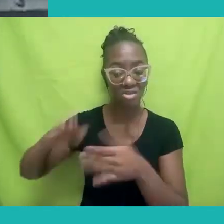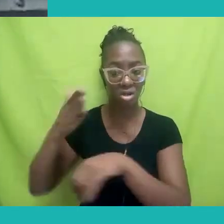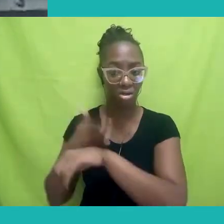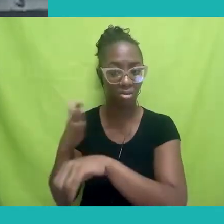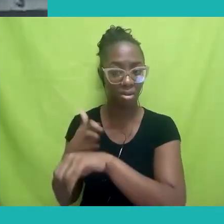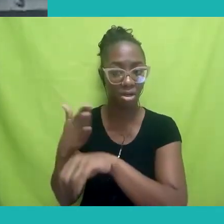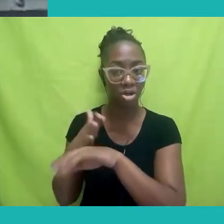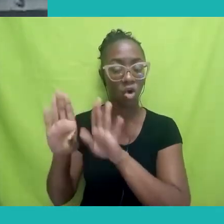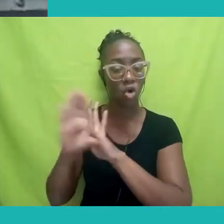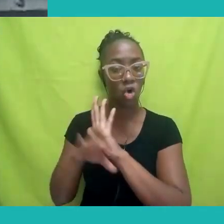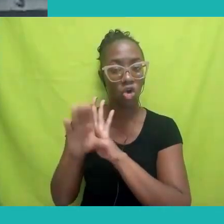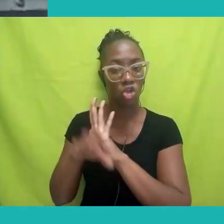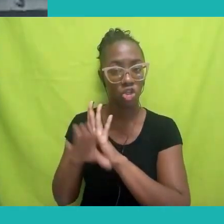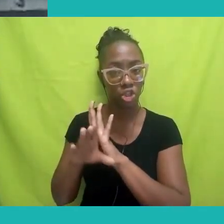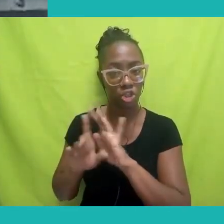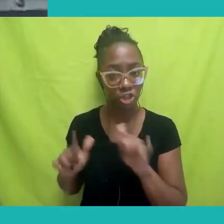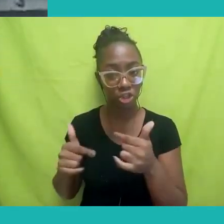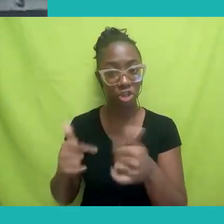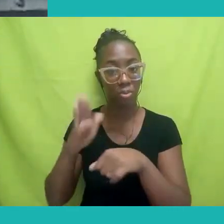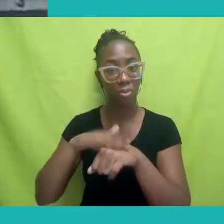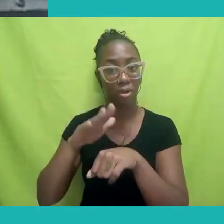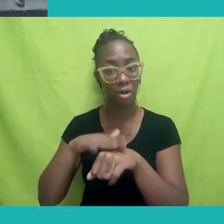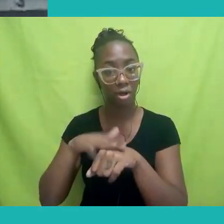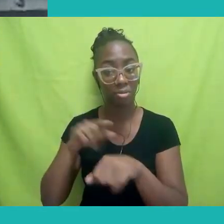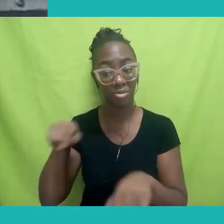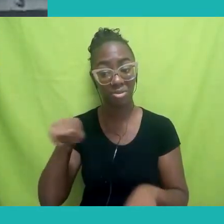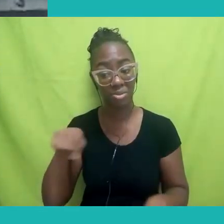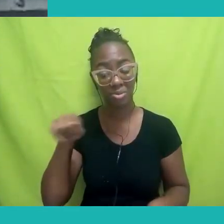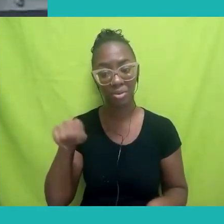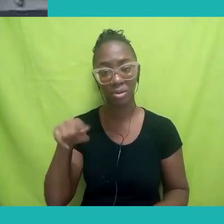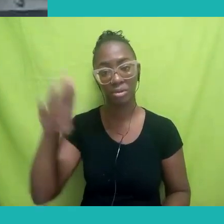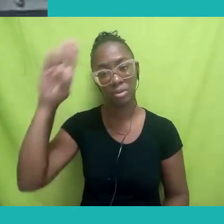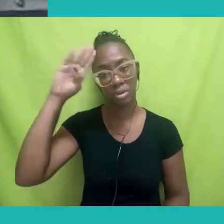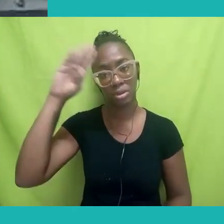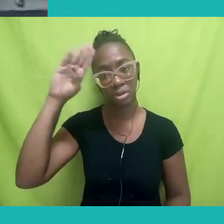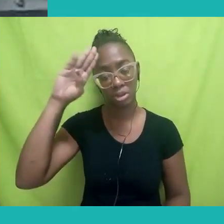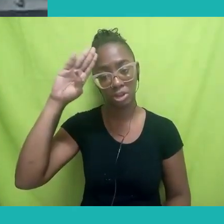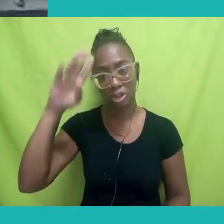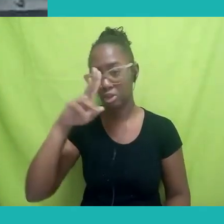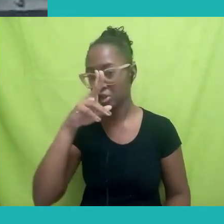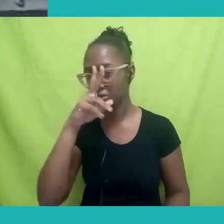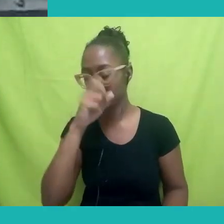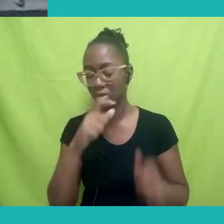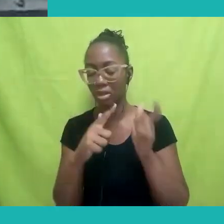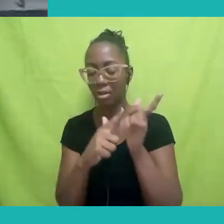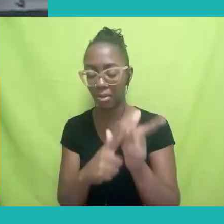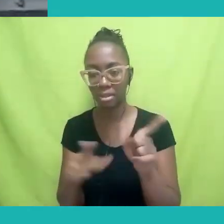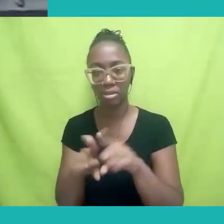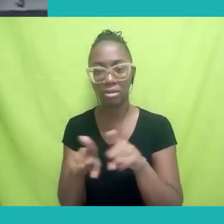e princípios propriamente previdenciários do regime dos militares das Forças Armadas, a despeito de toda